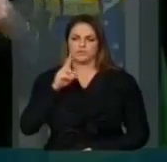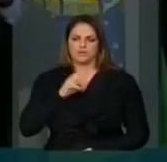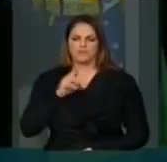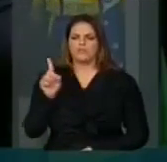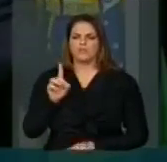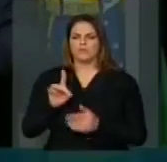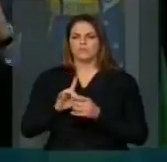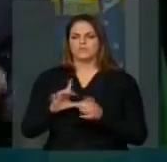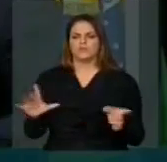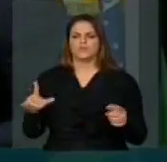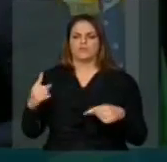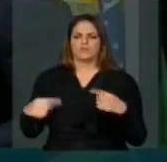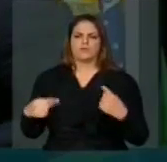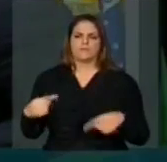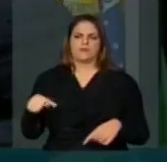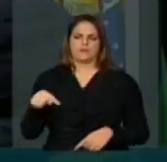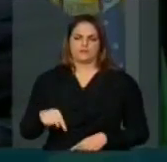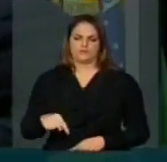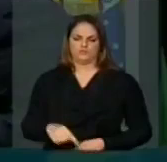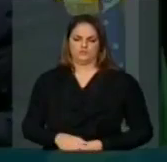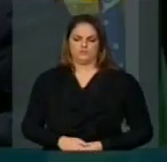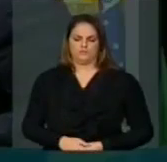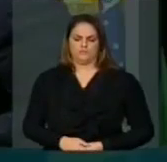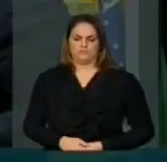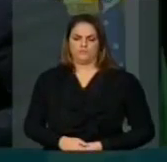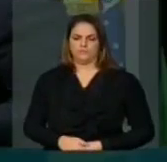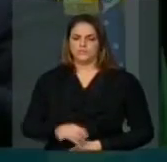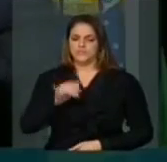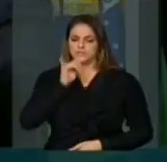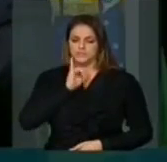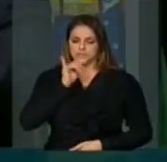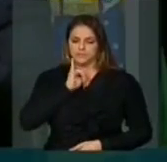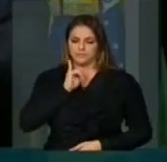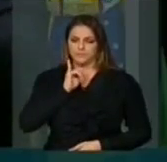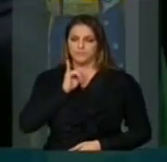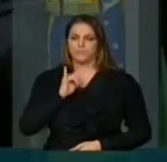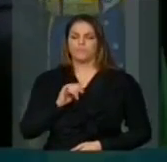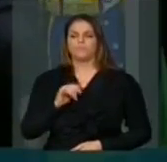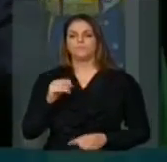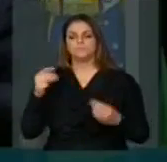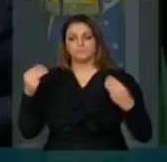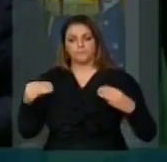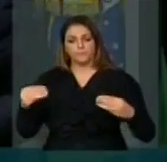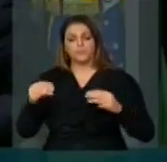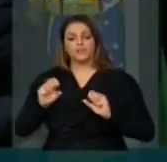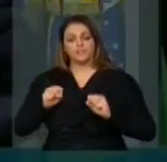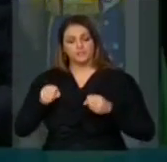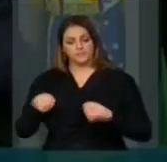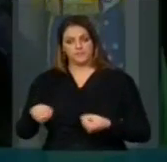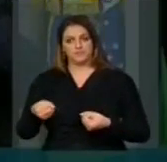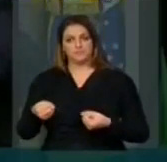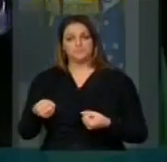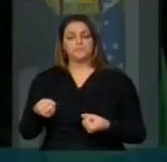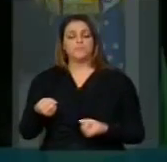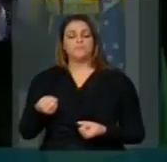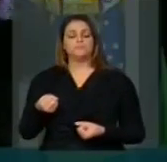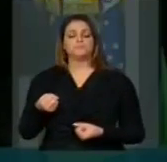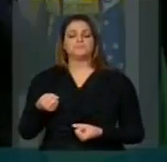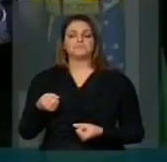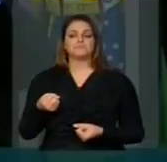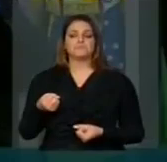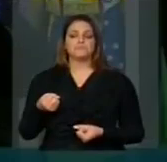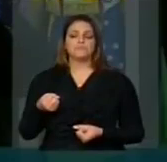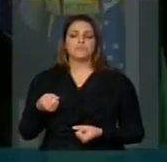debate que aqui deveria ocorrer. Cito como exemplo, por exemplo, o Ministério da Defesa, que propunha